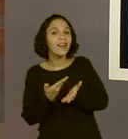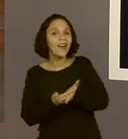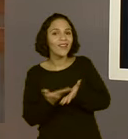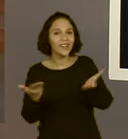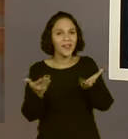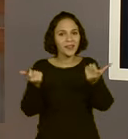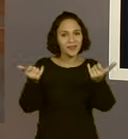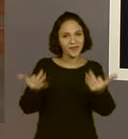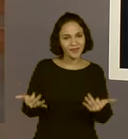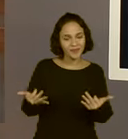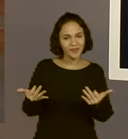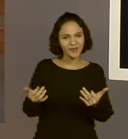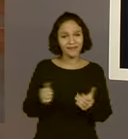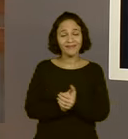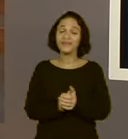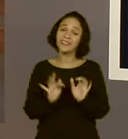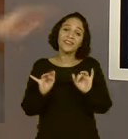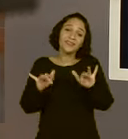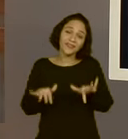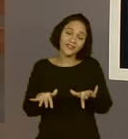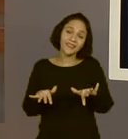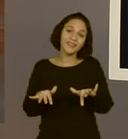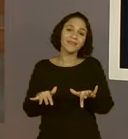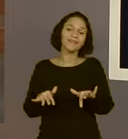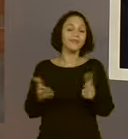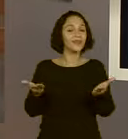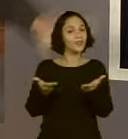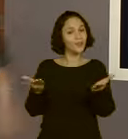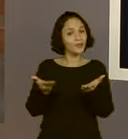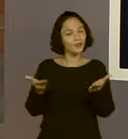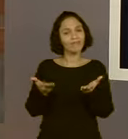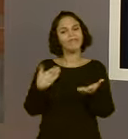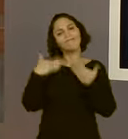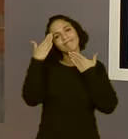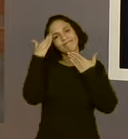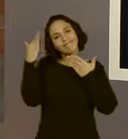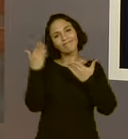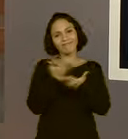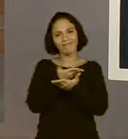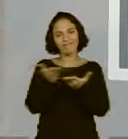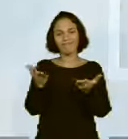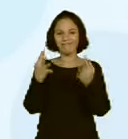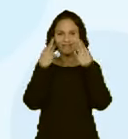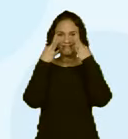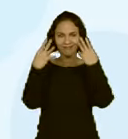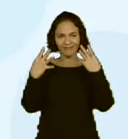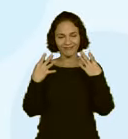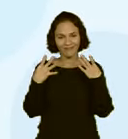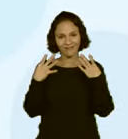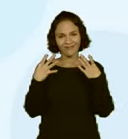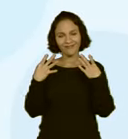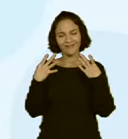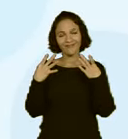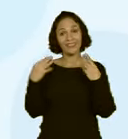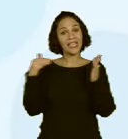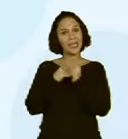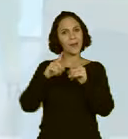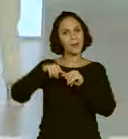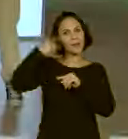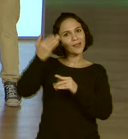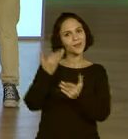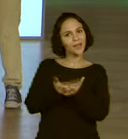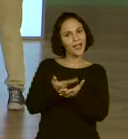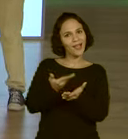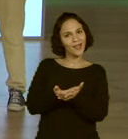da aula de hoje? E é isso, pessoal. Ficamos por aqui, agradecemos a todos e até a